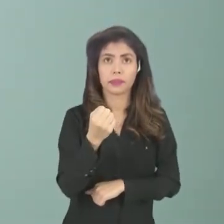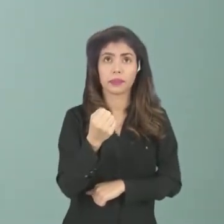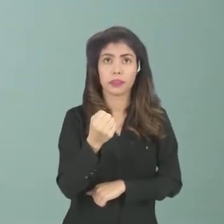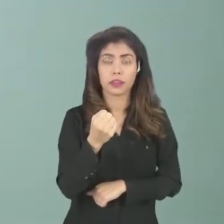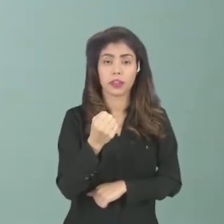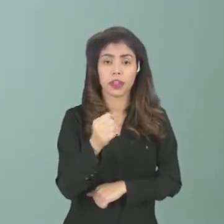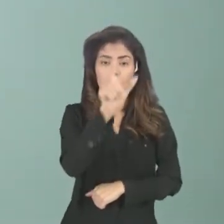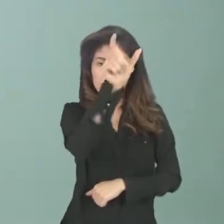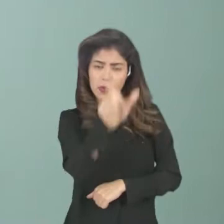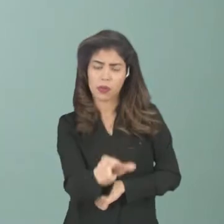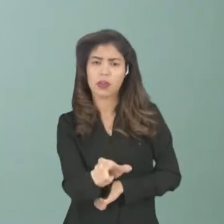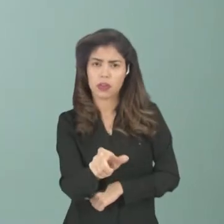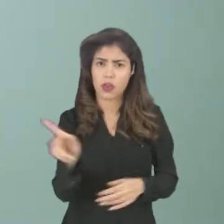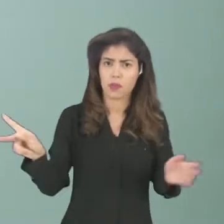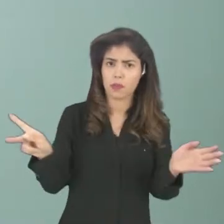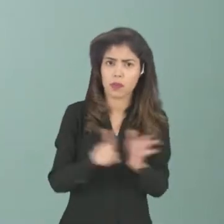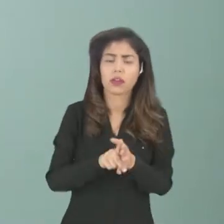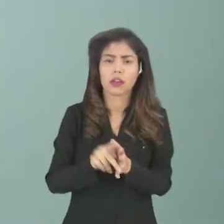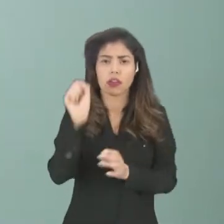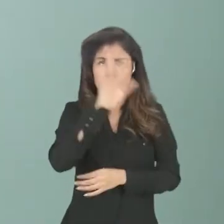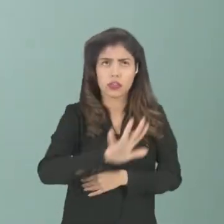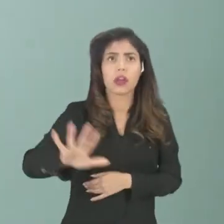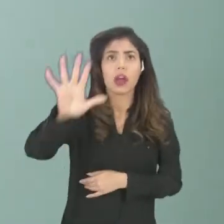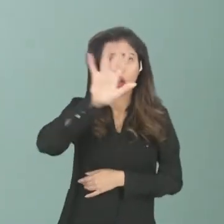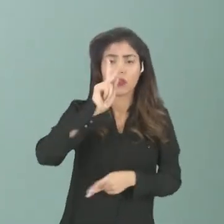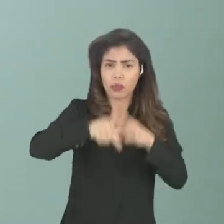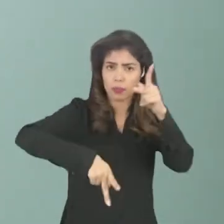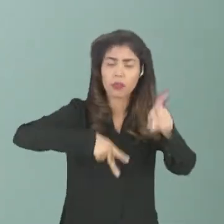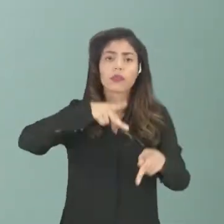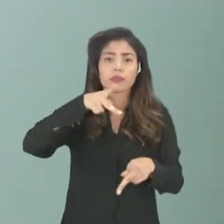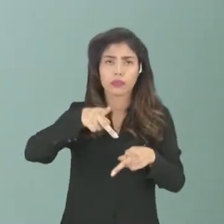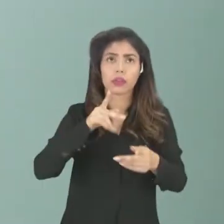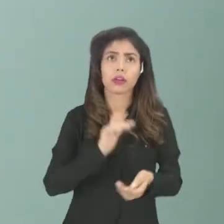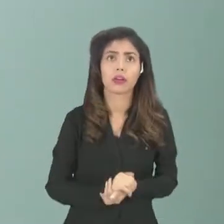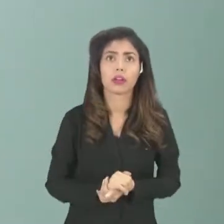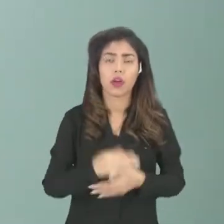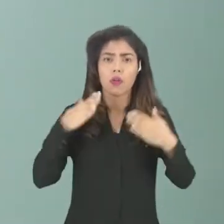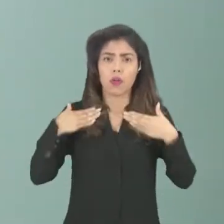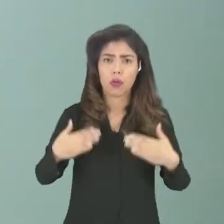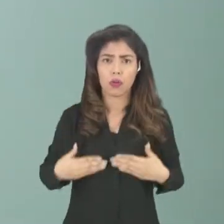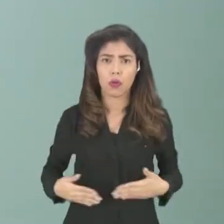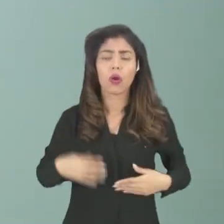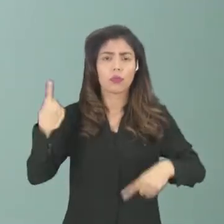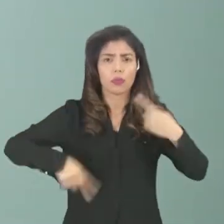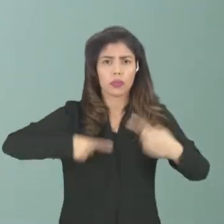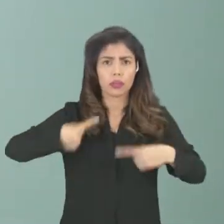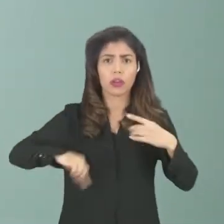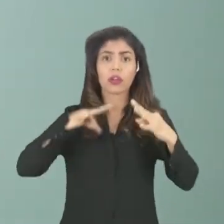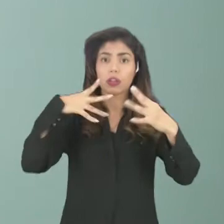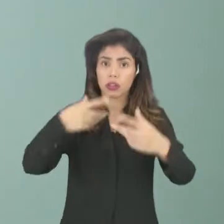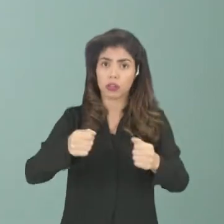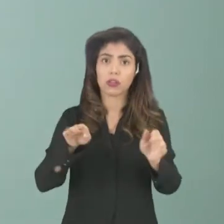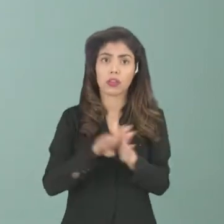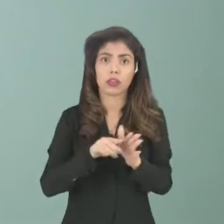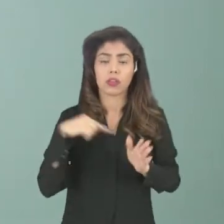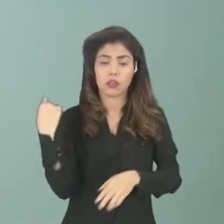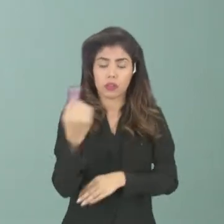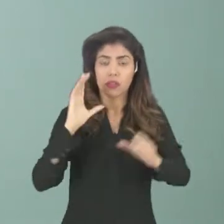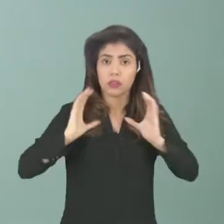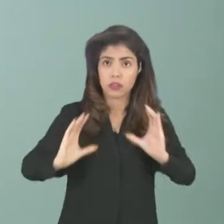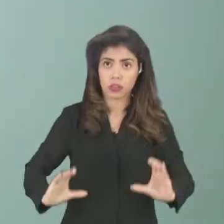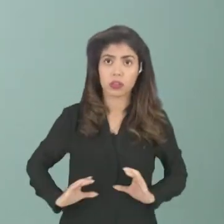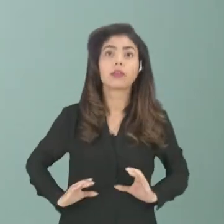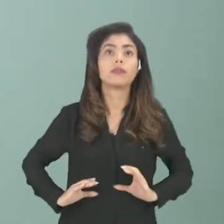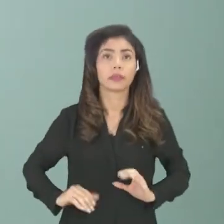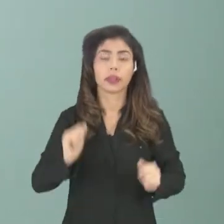a personificação da vontade geral do povo. Então, o corpo político é formado por todos nós, os cidadãos, e